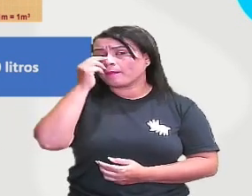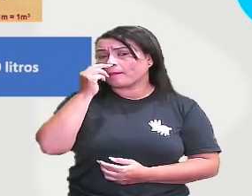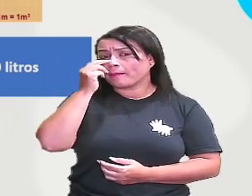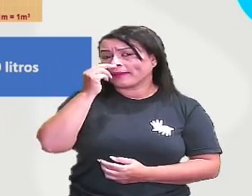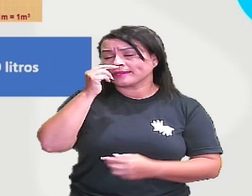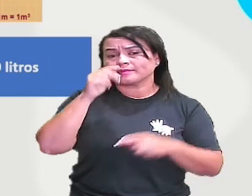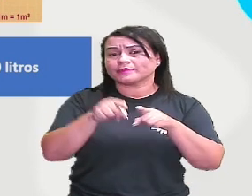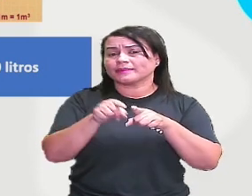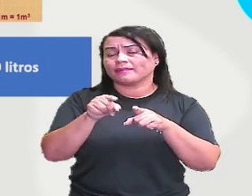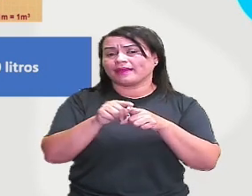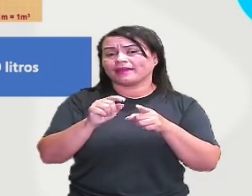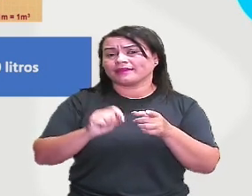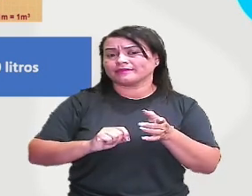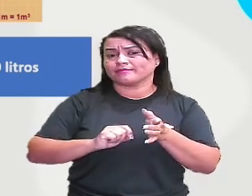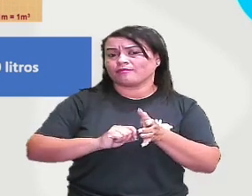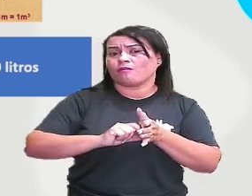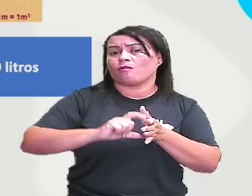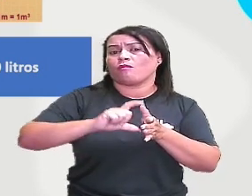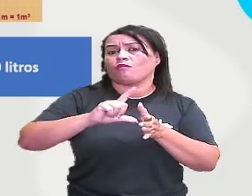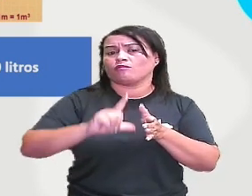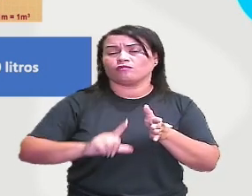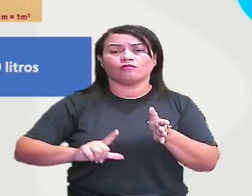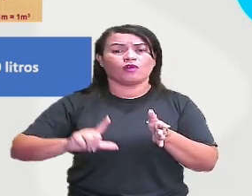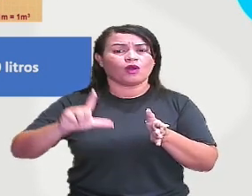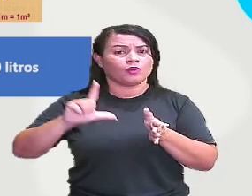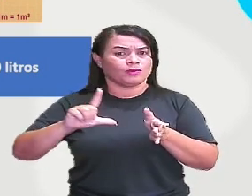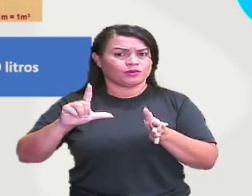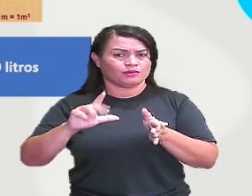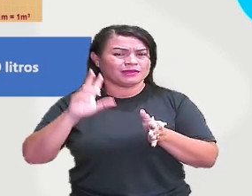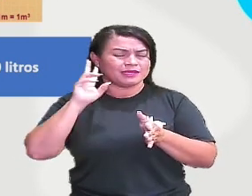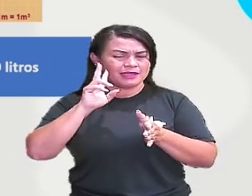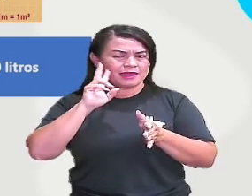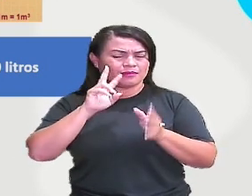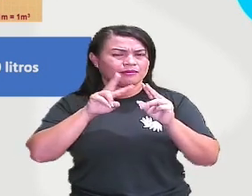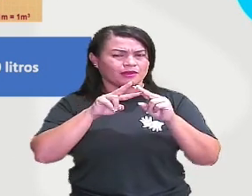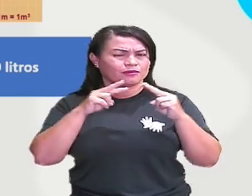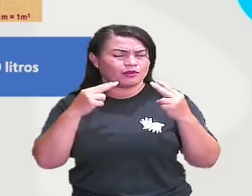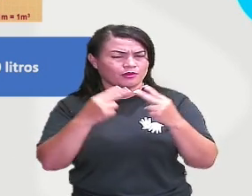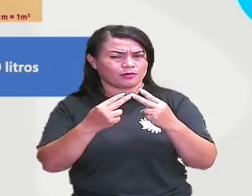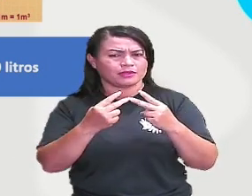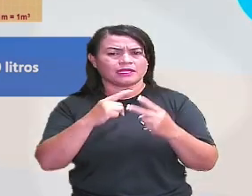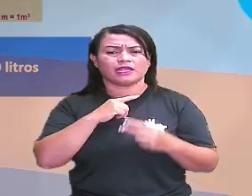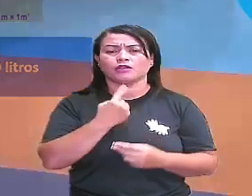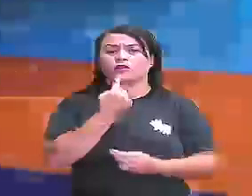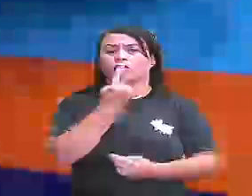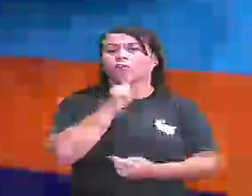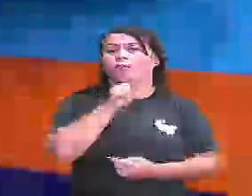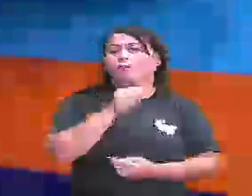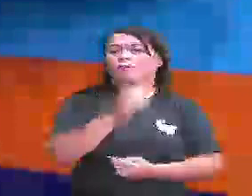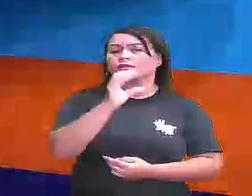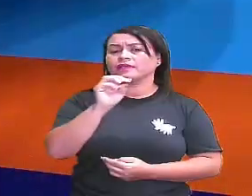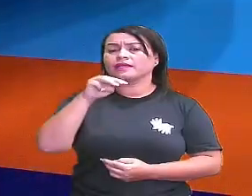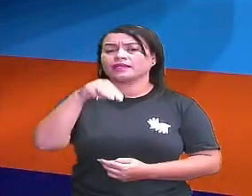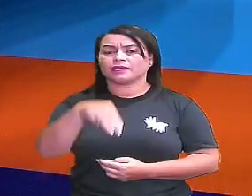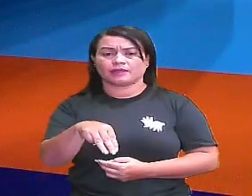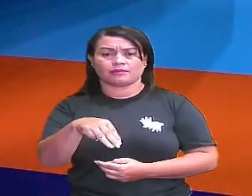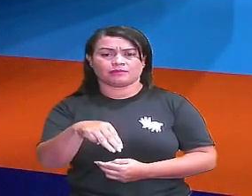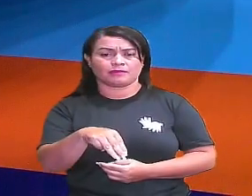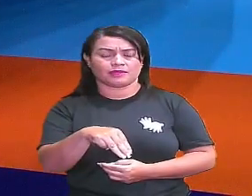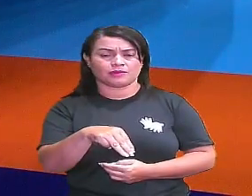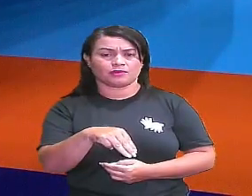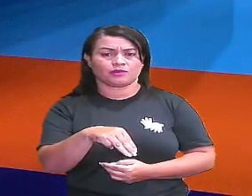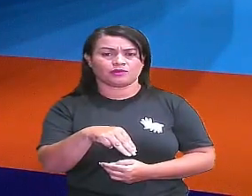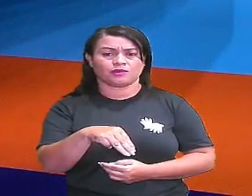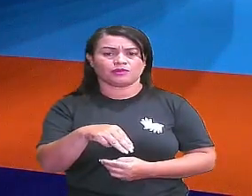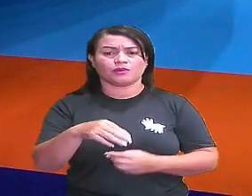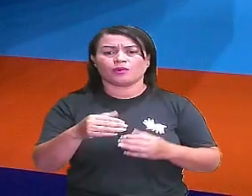medida de volume. Lembrando dessa referência de 1000 centímetros cúbicos e 1 decímetro